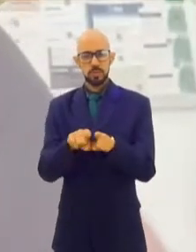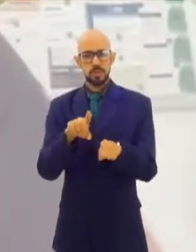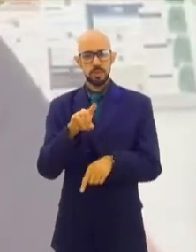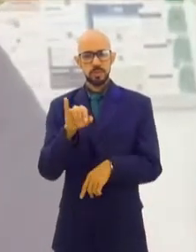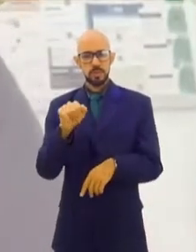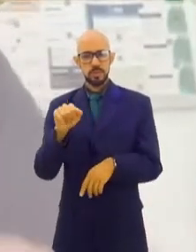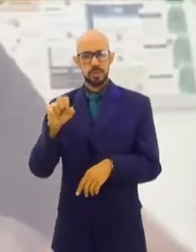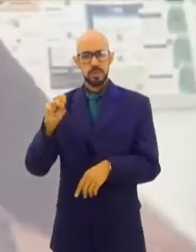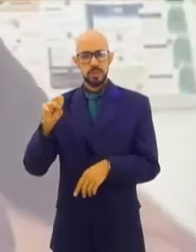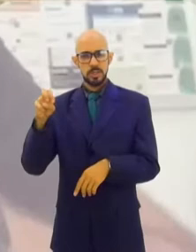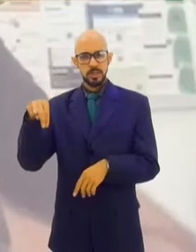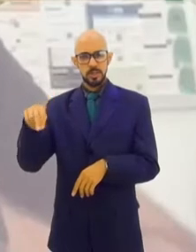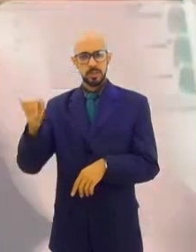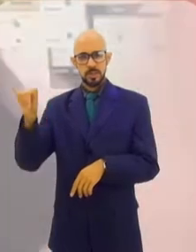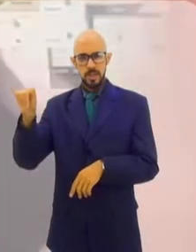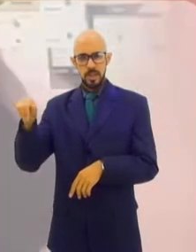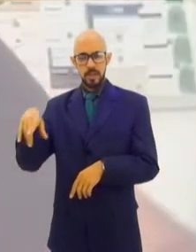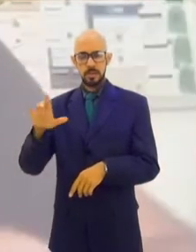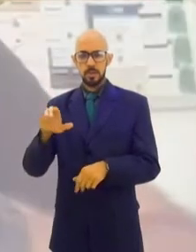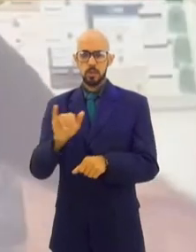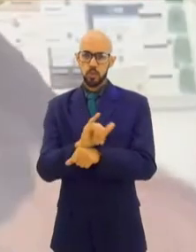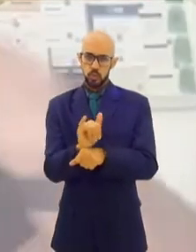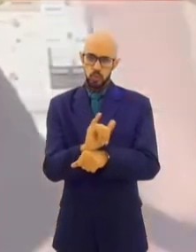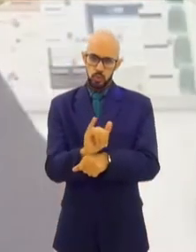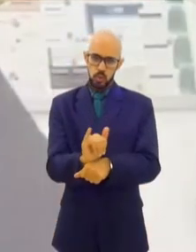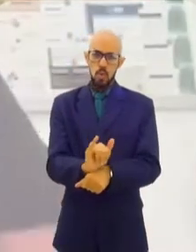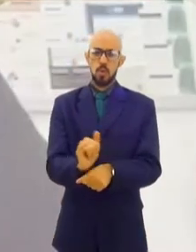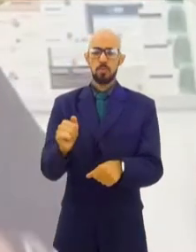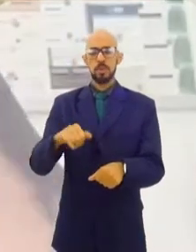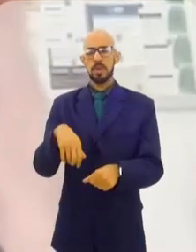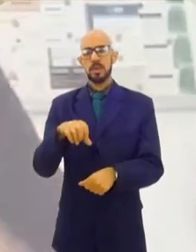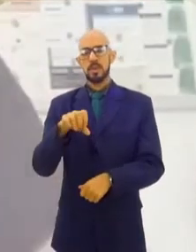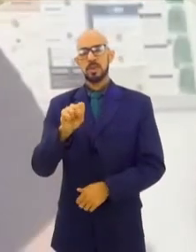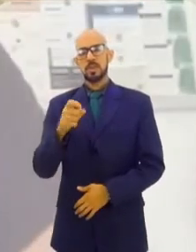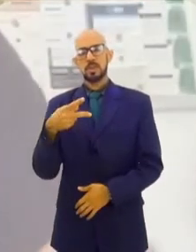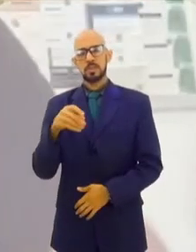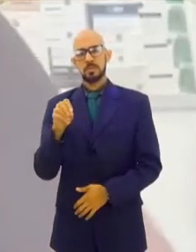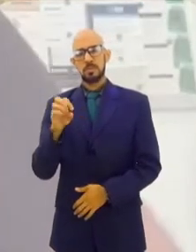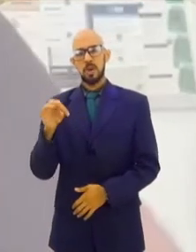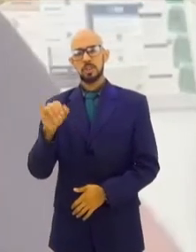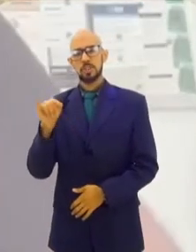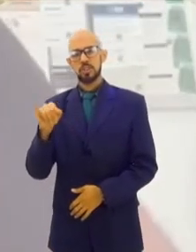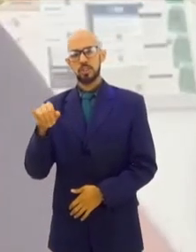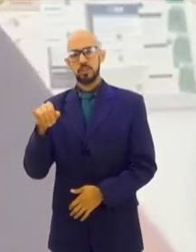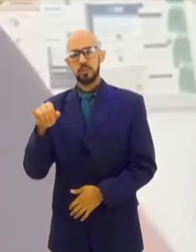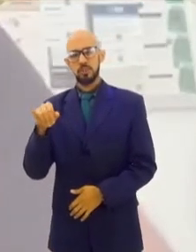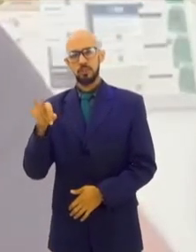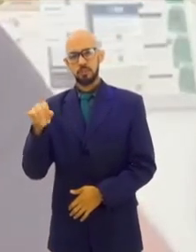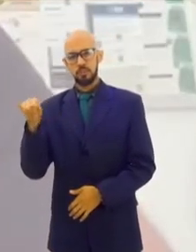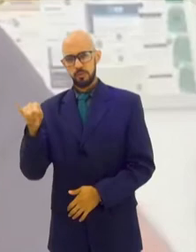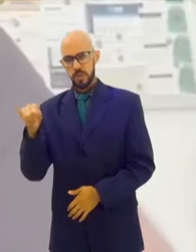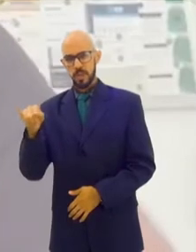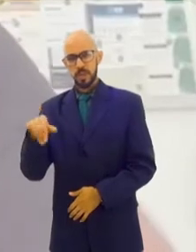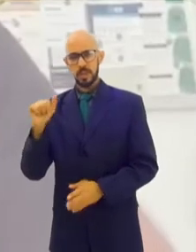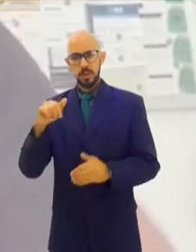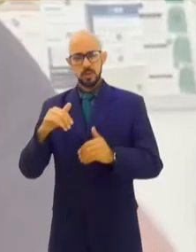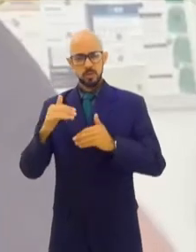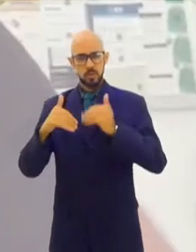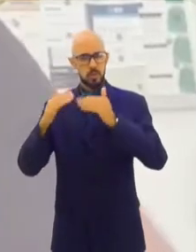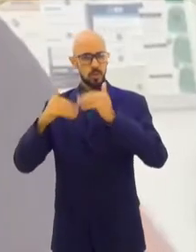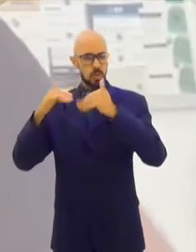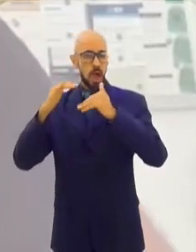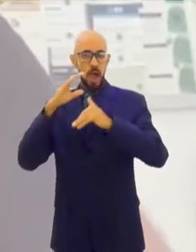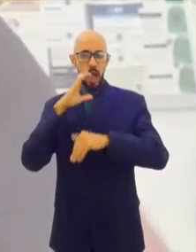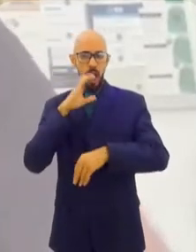pau mas também não consumo do YouTube Spotify e sim por aí vai então é outra esse